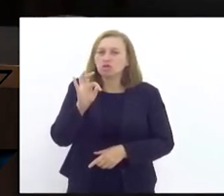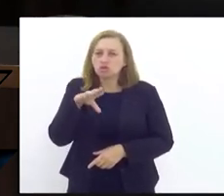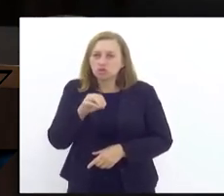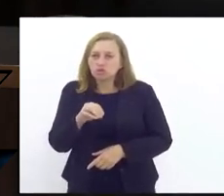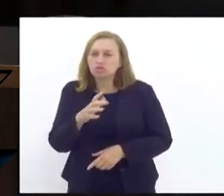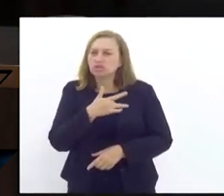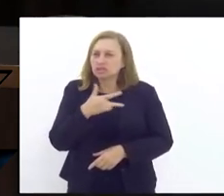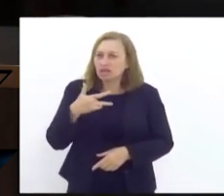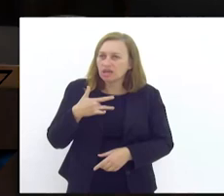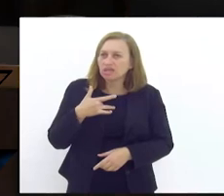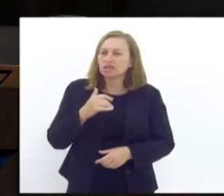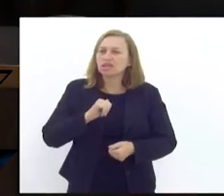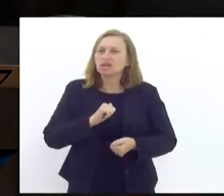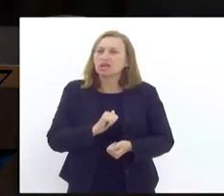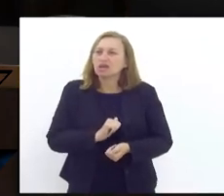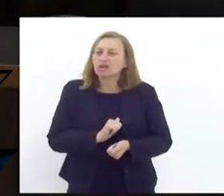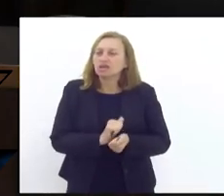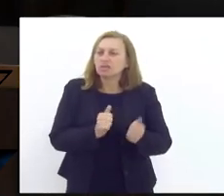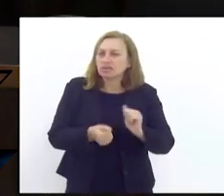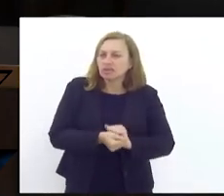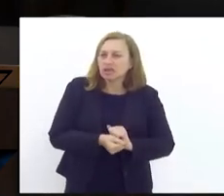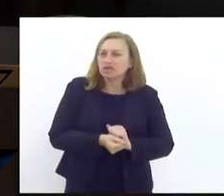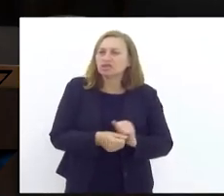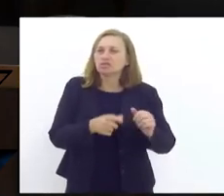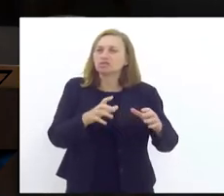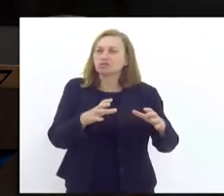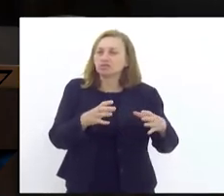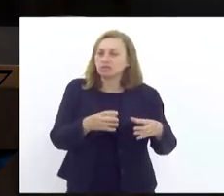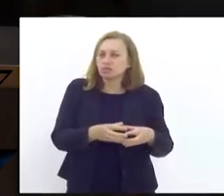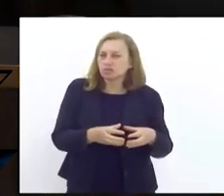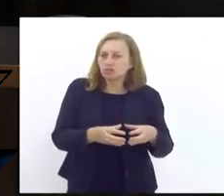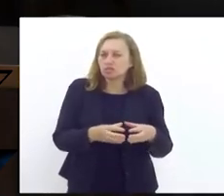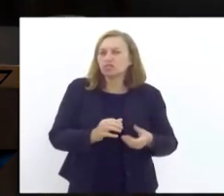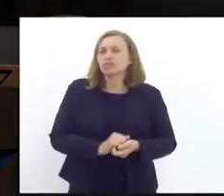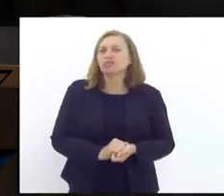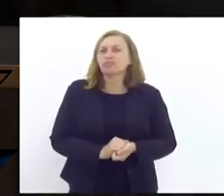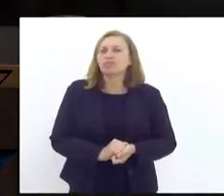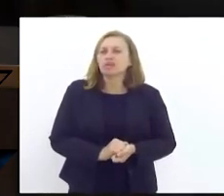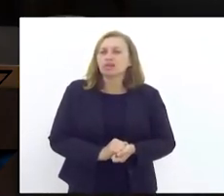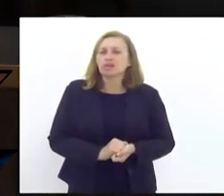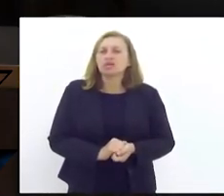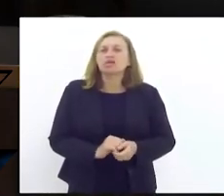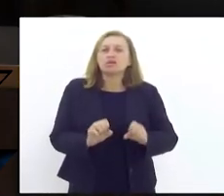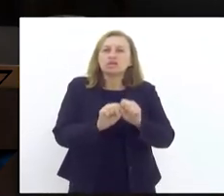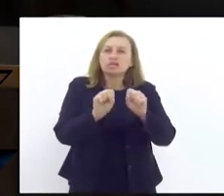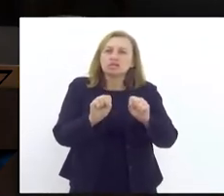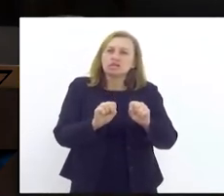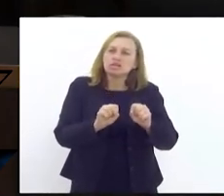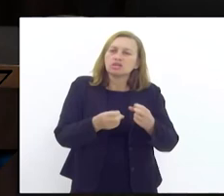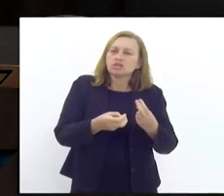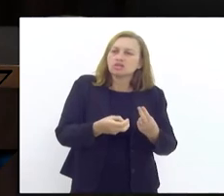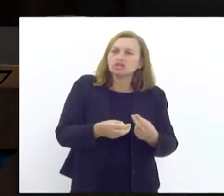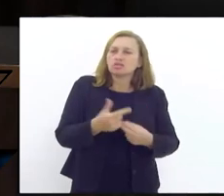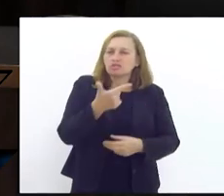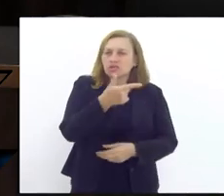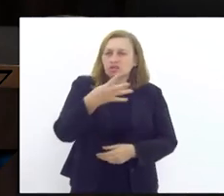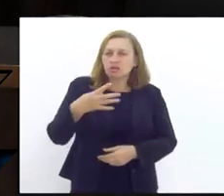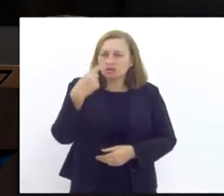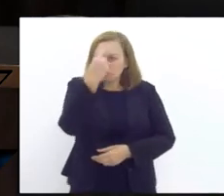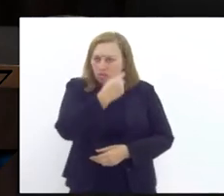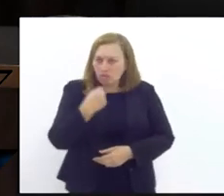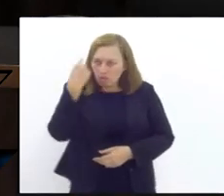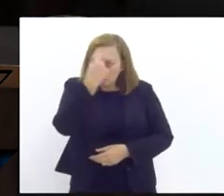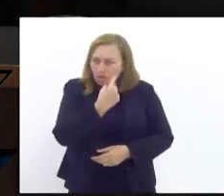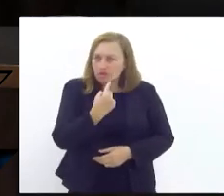adequados às Comunidades priorizando a questão das sistemas que funcione 24 horas mas nós também queremos